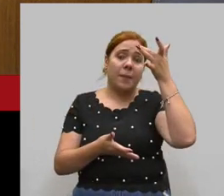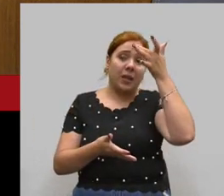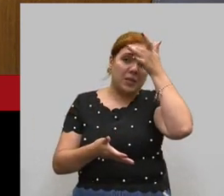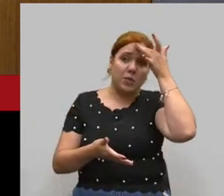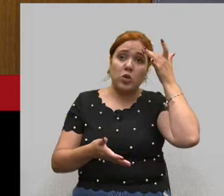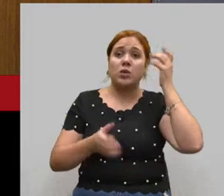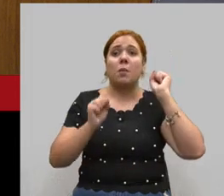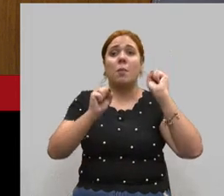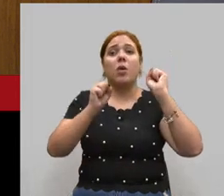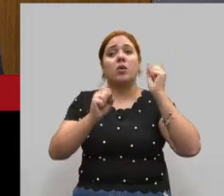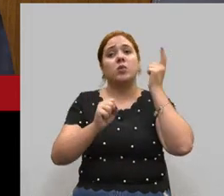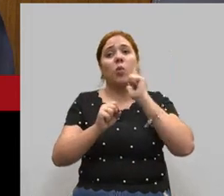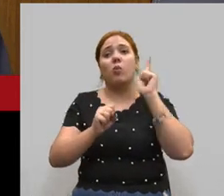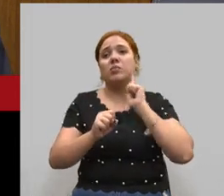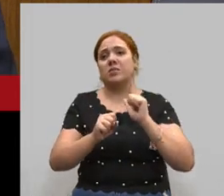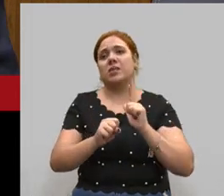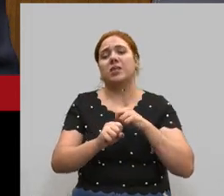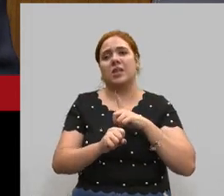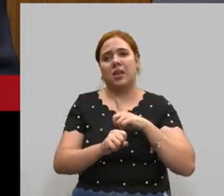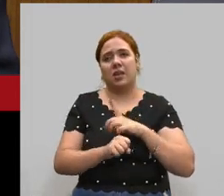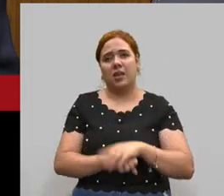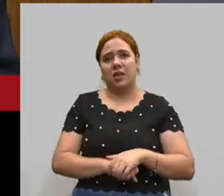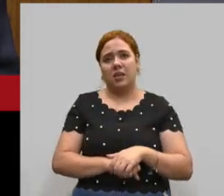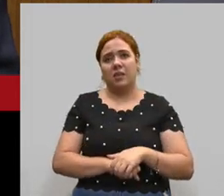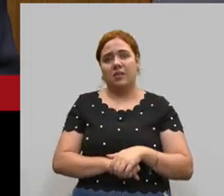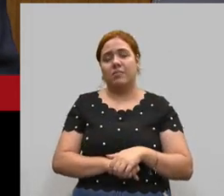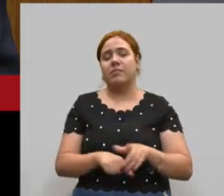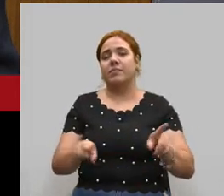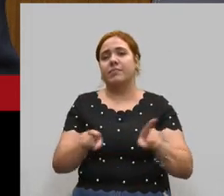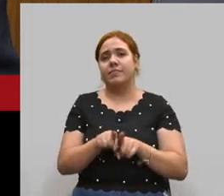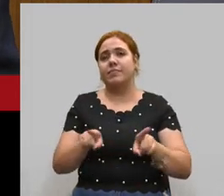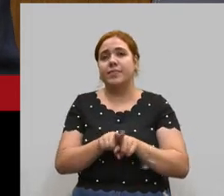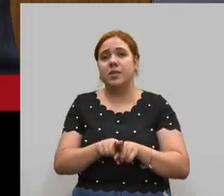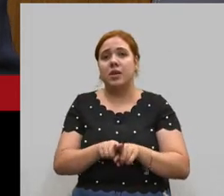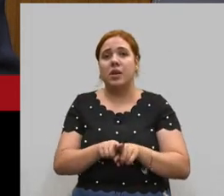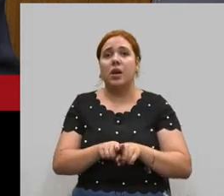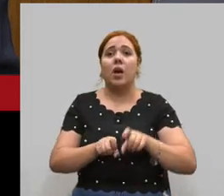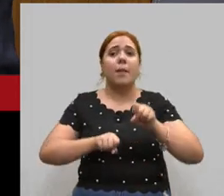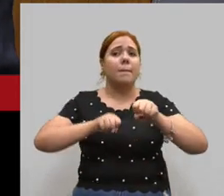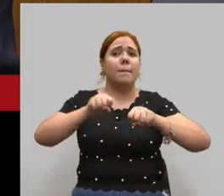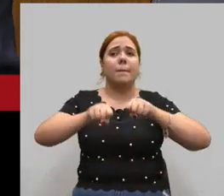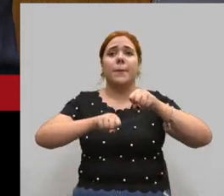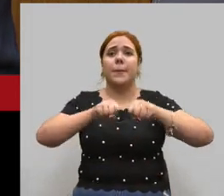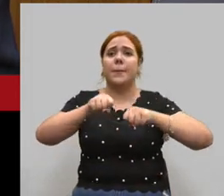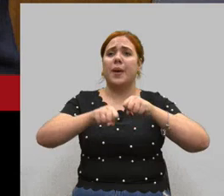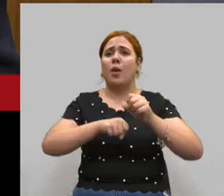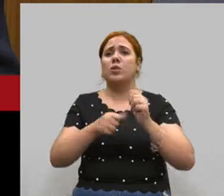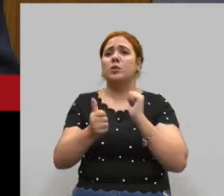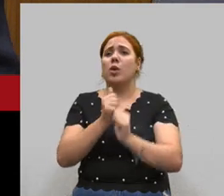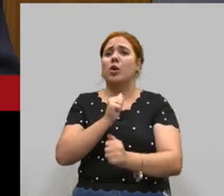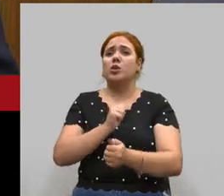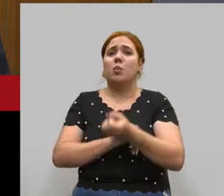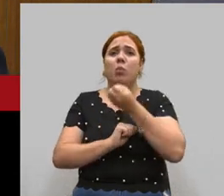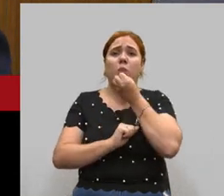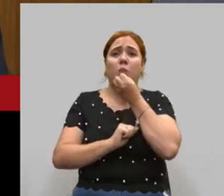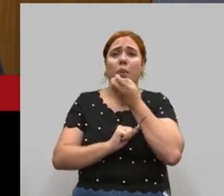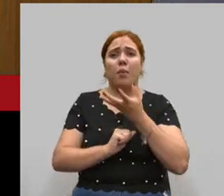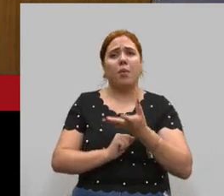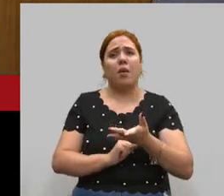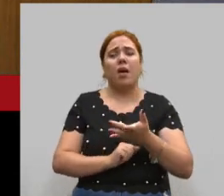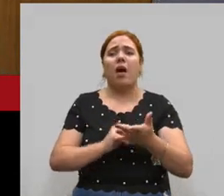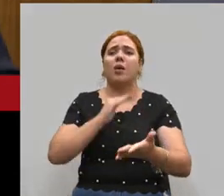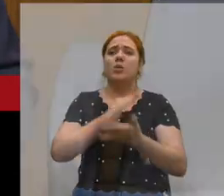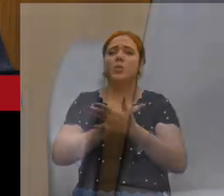número de pessoas outra coisa que o mountain bike né Ele é um esporte que ele faz bem pro corpo e pra